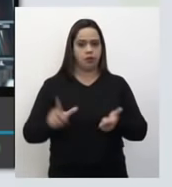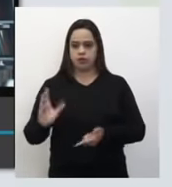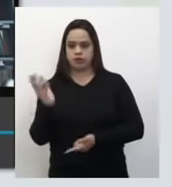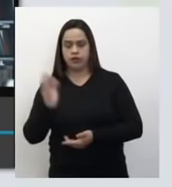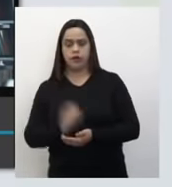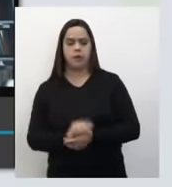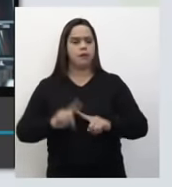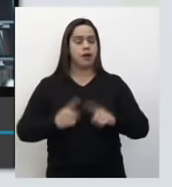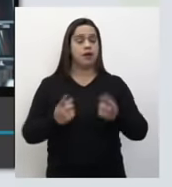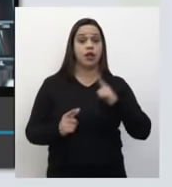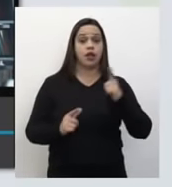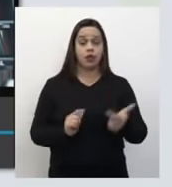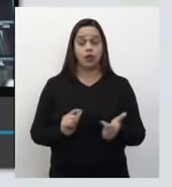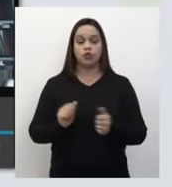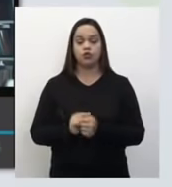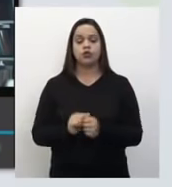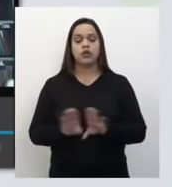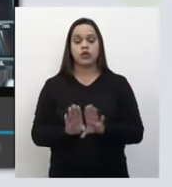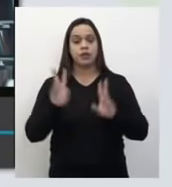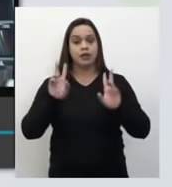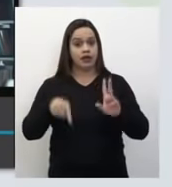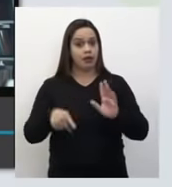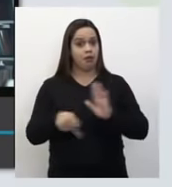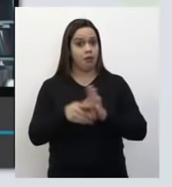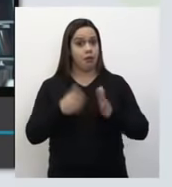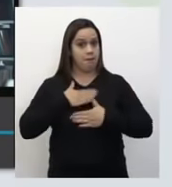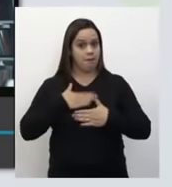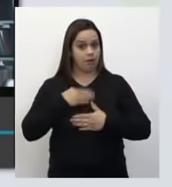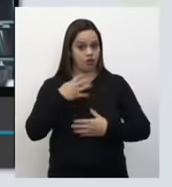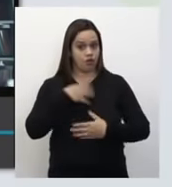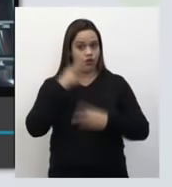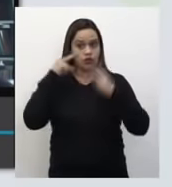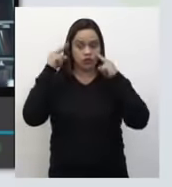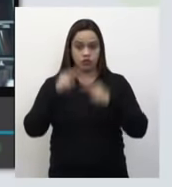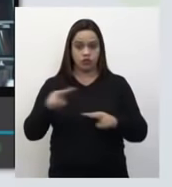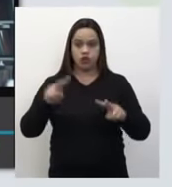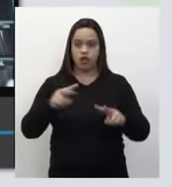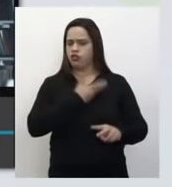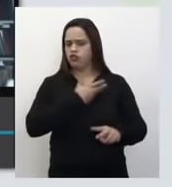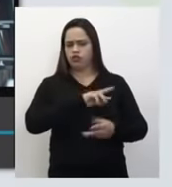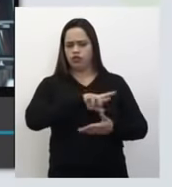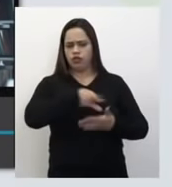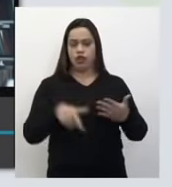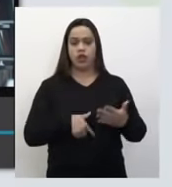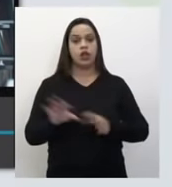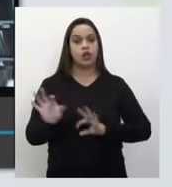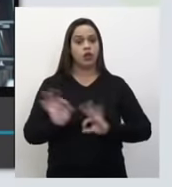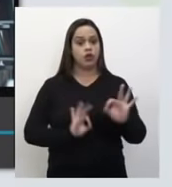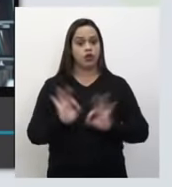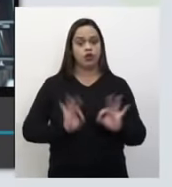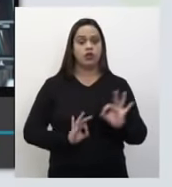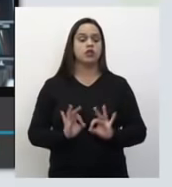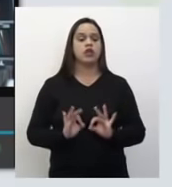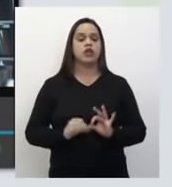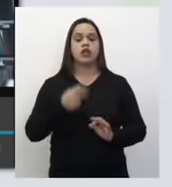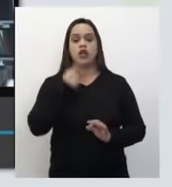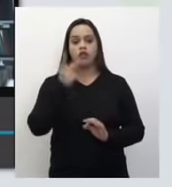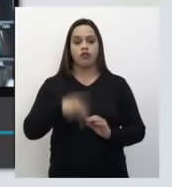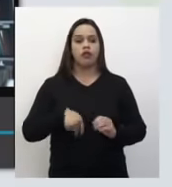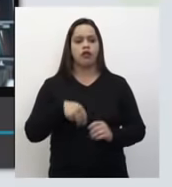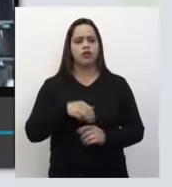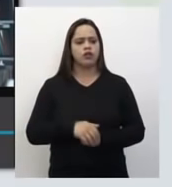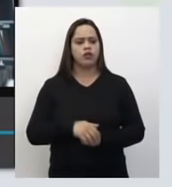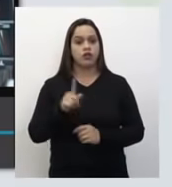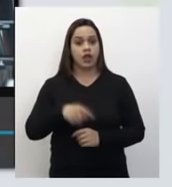tem uma outra abordagem, que é um pouco a minha abordagem, de muitos colegas, e eu organizei isso a partir de uma abordagem que eu chamo de meta design, que é um